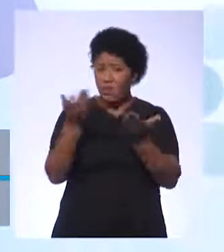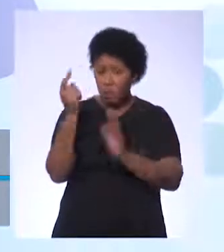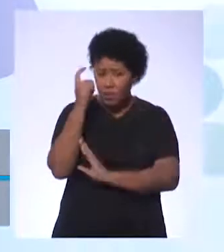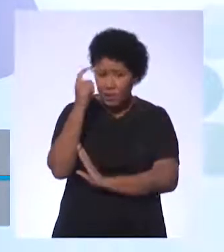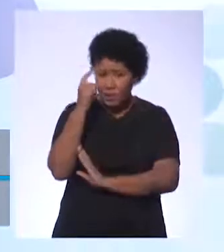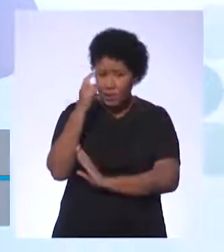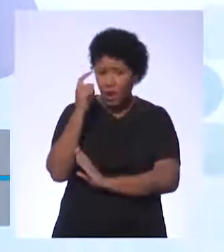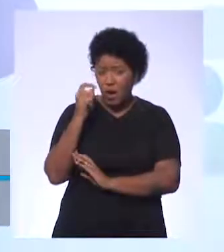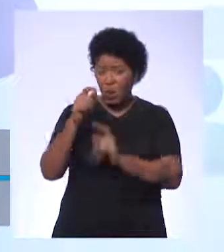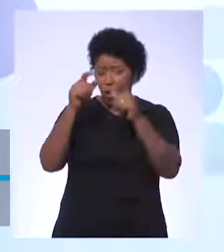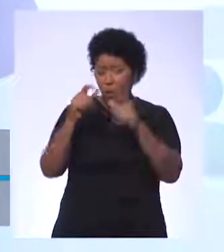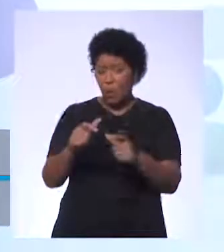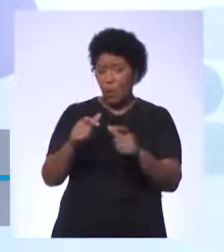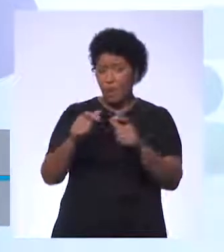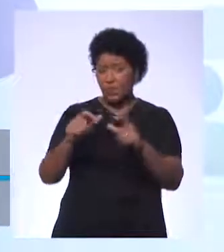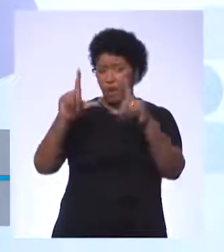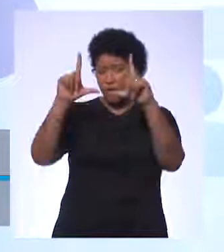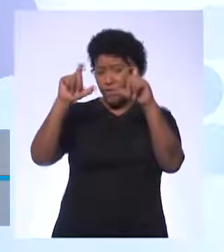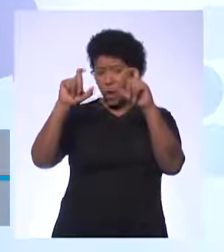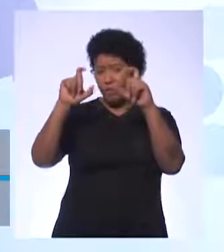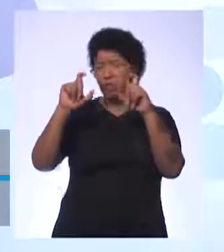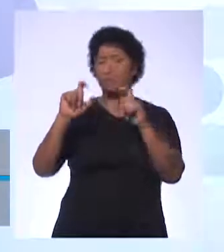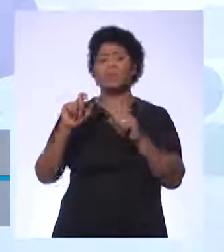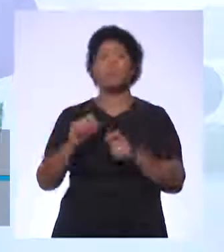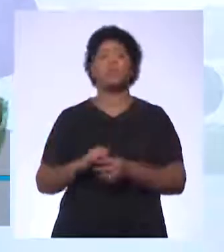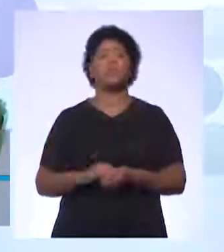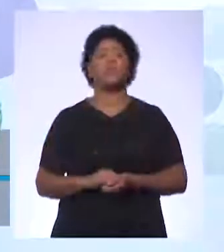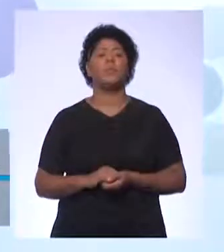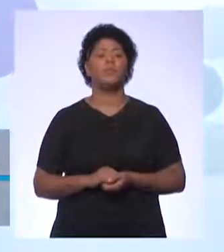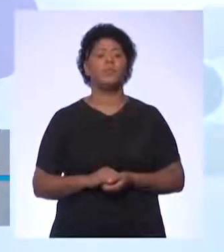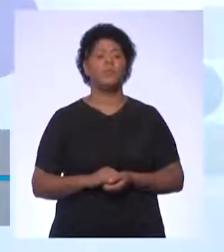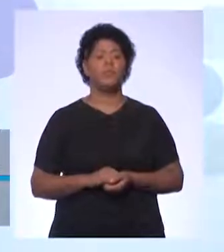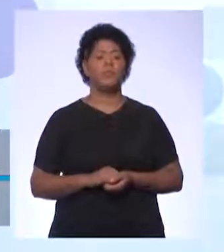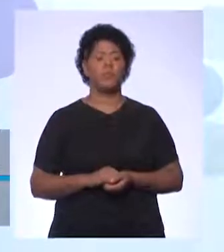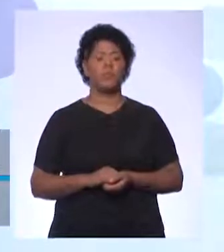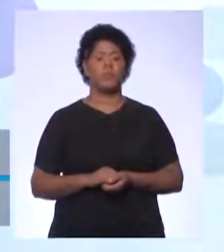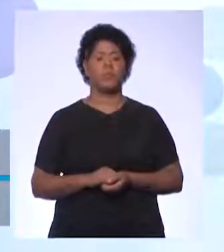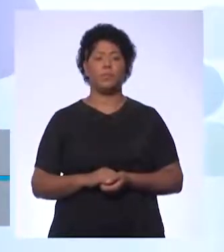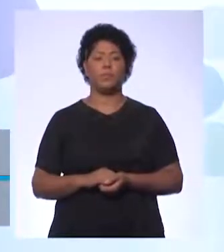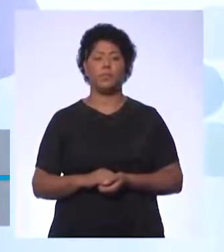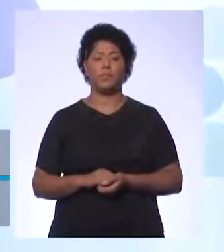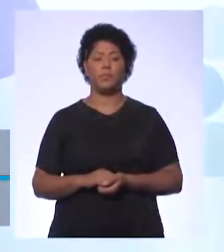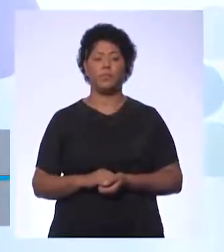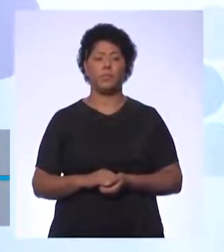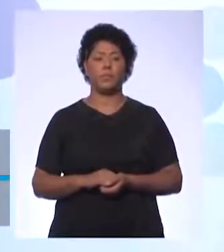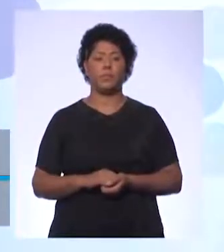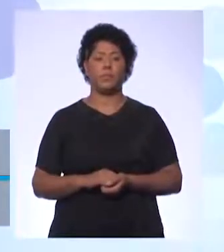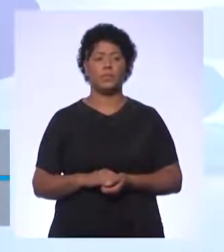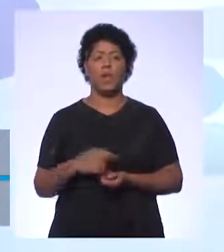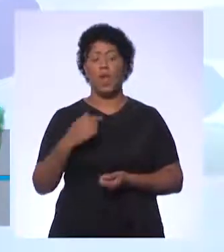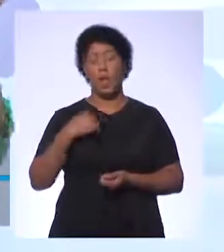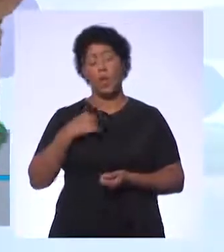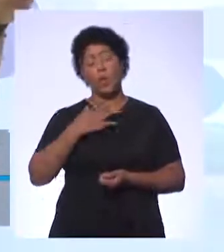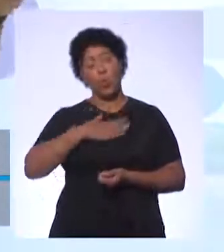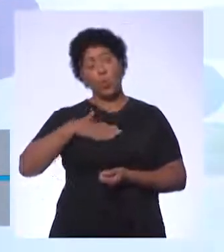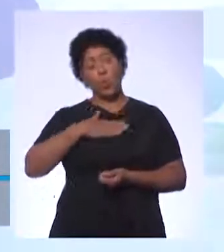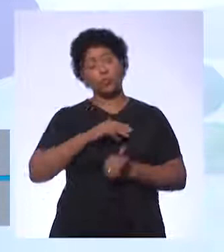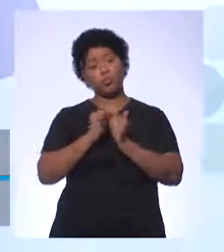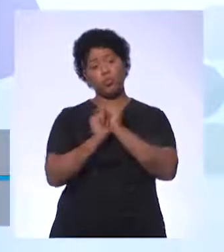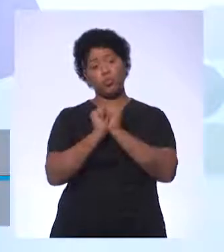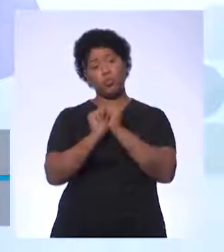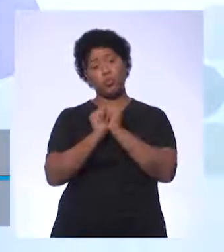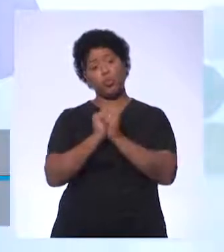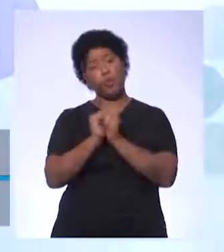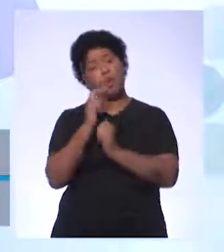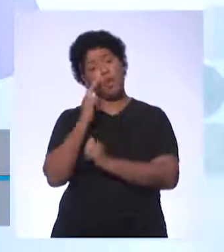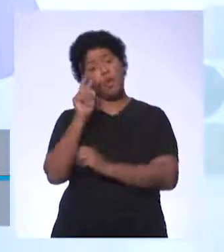para tirar fotos e narrar essa história no contexto moderno, tá? Eu pensaria nesse contexto aí. Eu gosto de futebol, então provavelmente eu faria